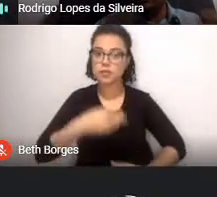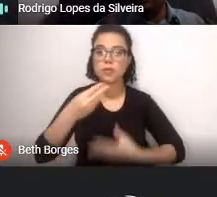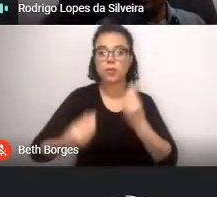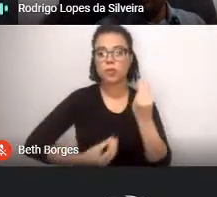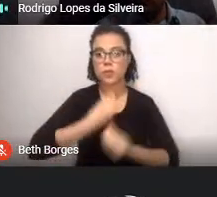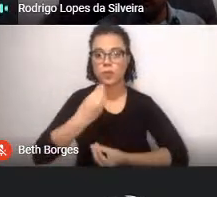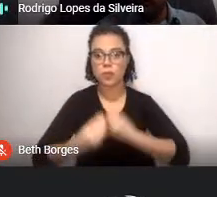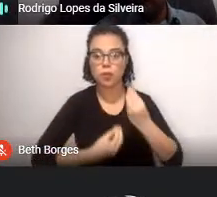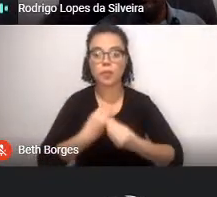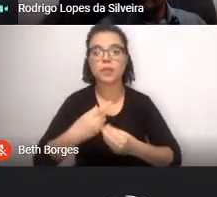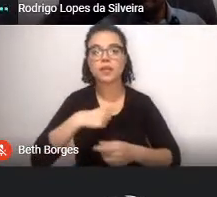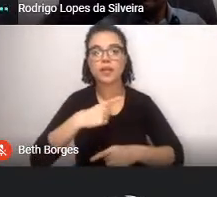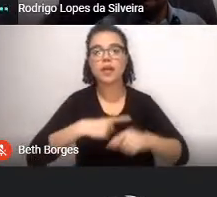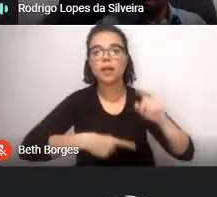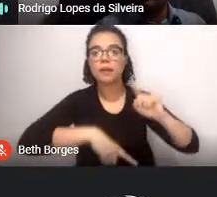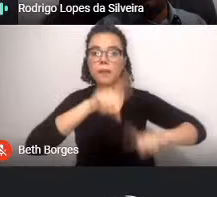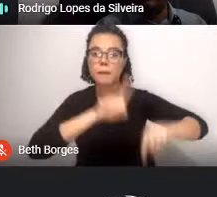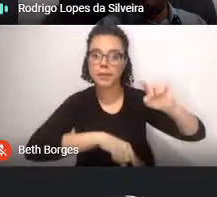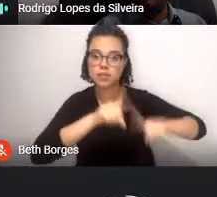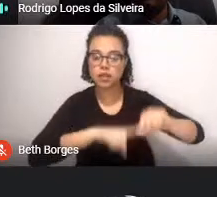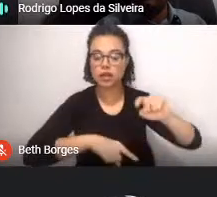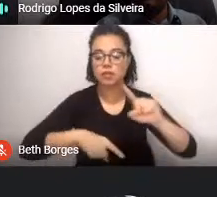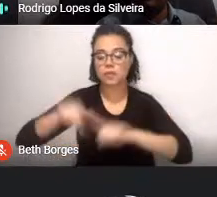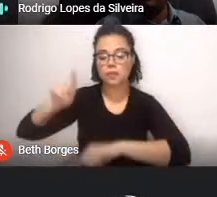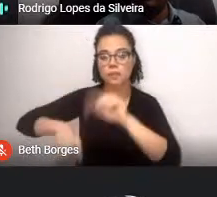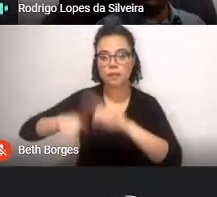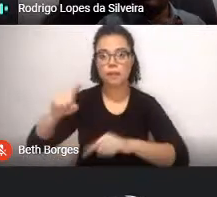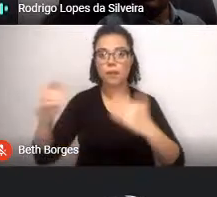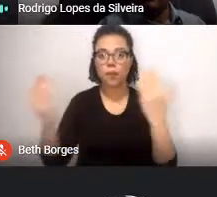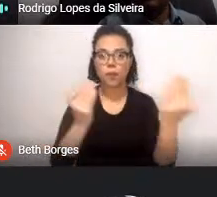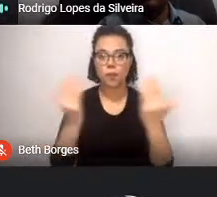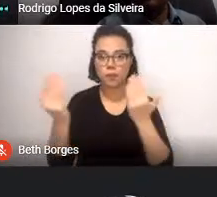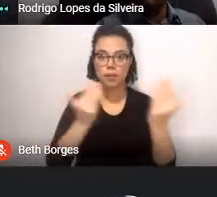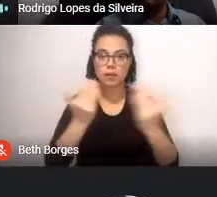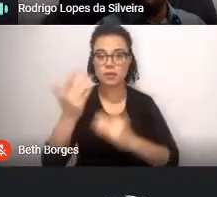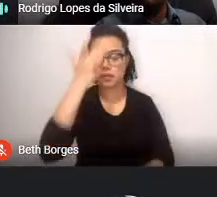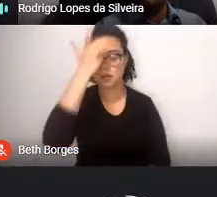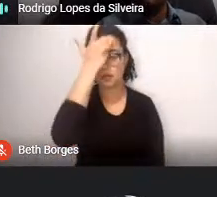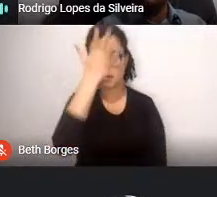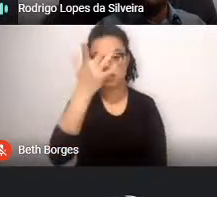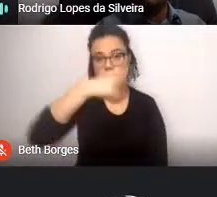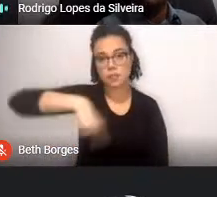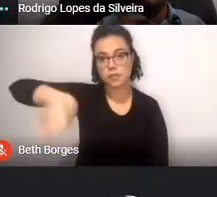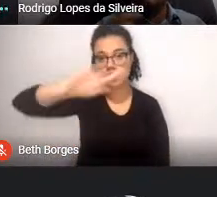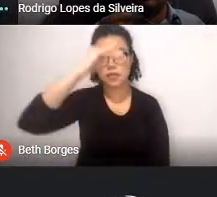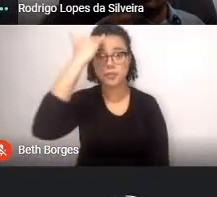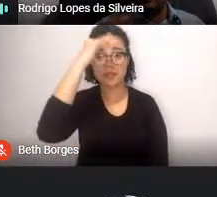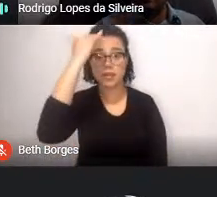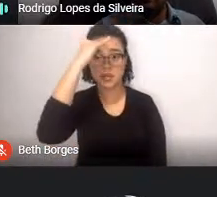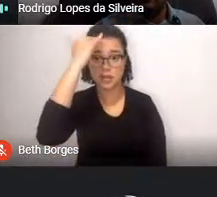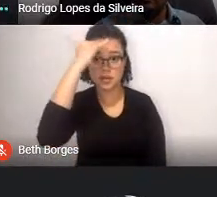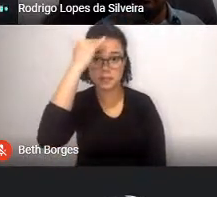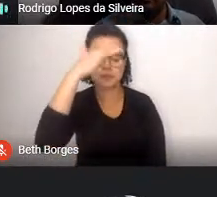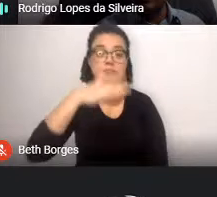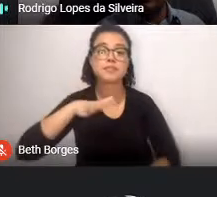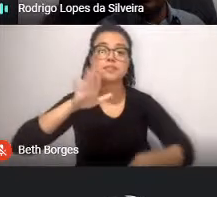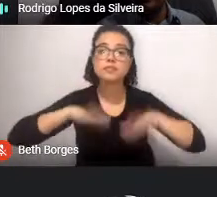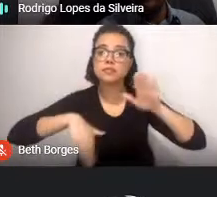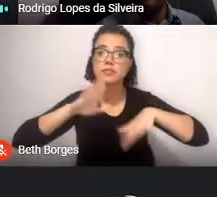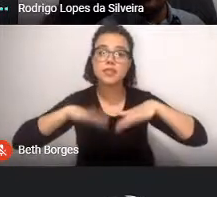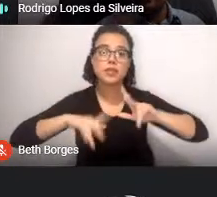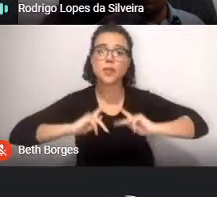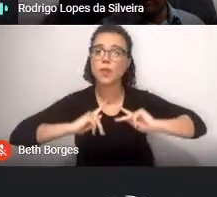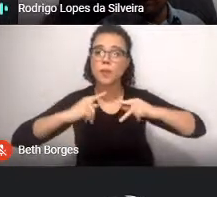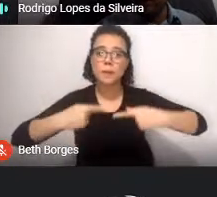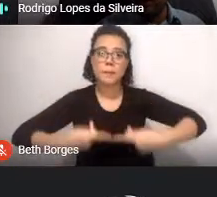ideia de um objeto, por quê? Porque no objeto se torna mais fácil para você entender. Muitas vezes não é tão fácil para o ser humano